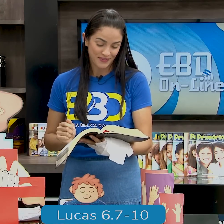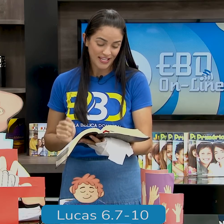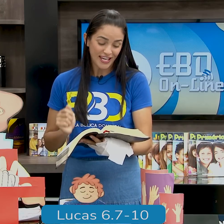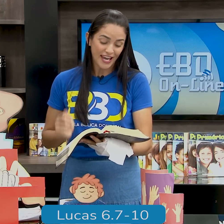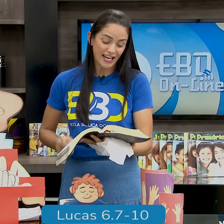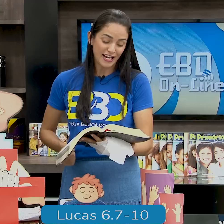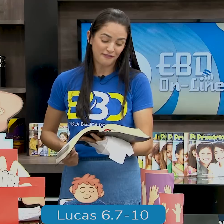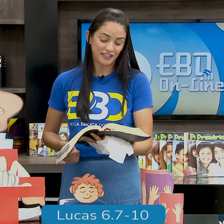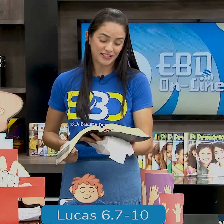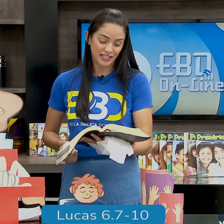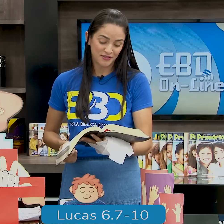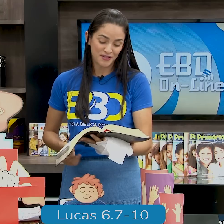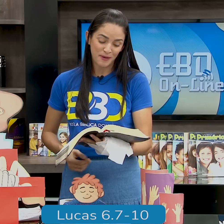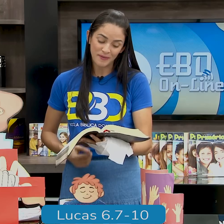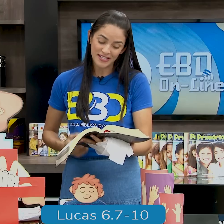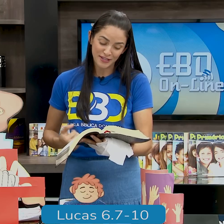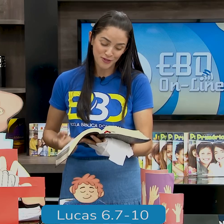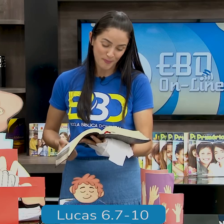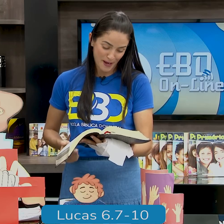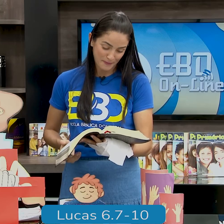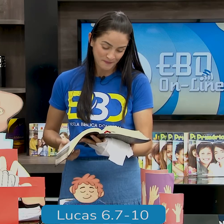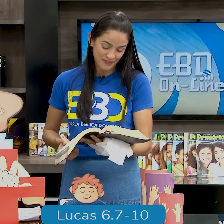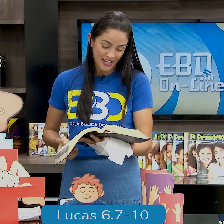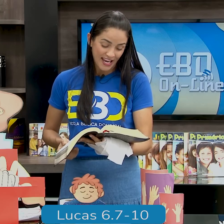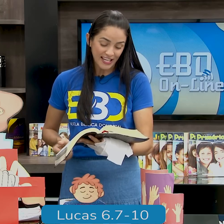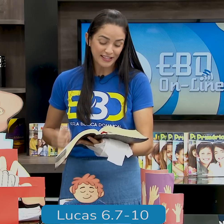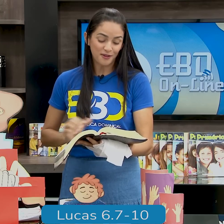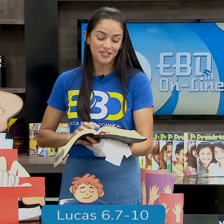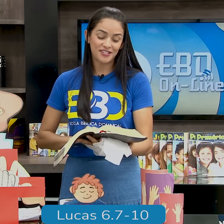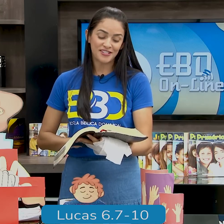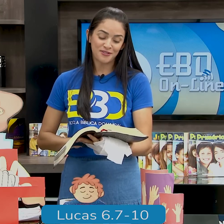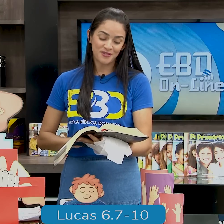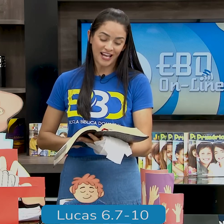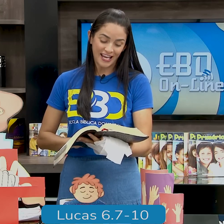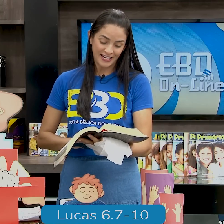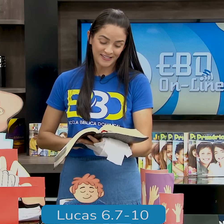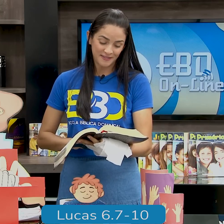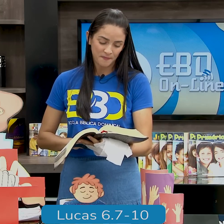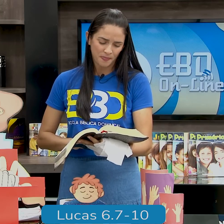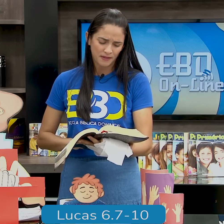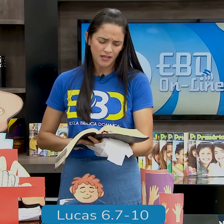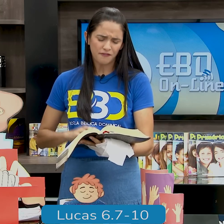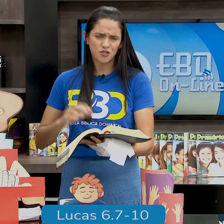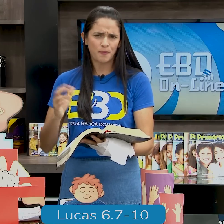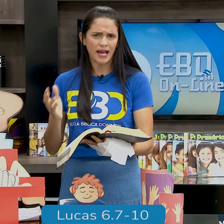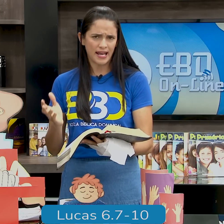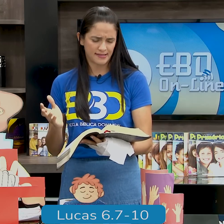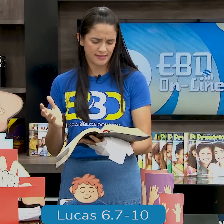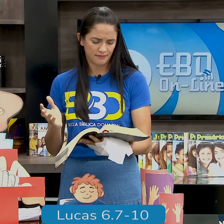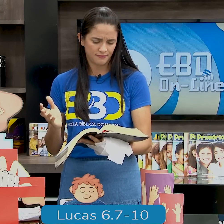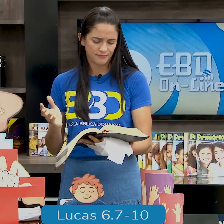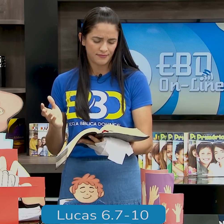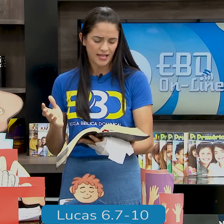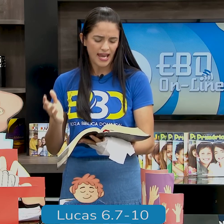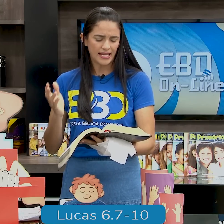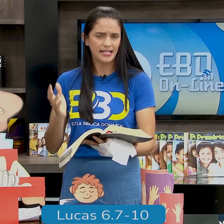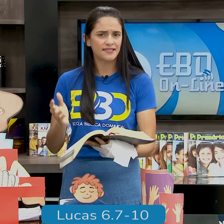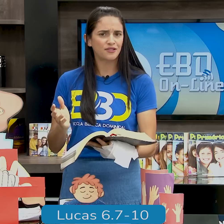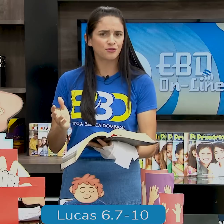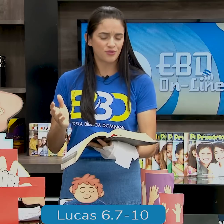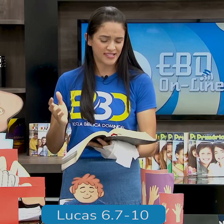e ele levantando e se permaneceu de pé Então disse Jesus a eles que vos parece